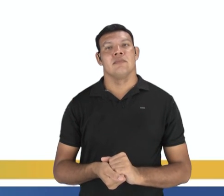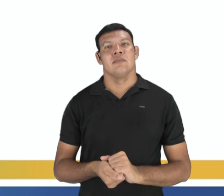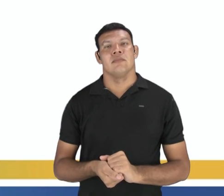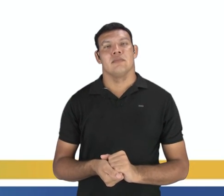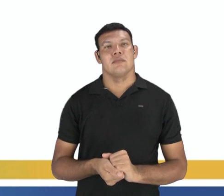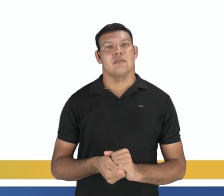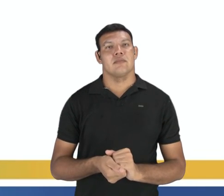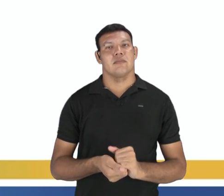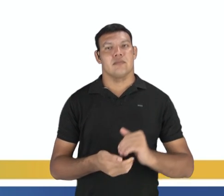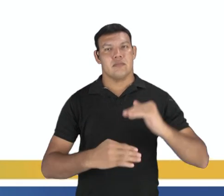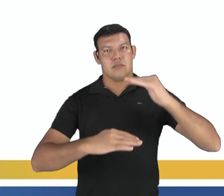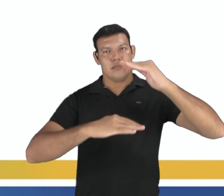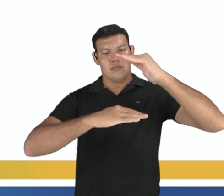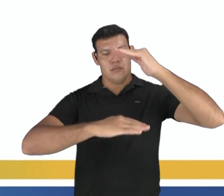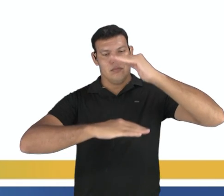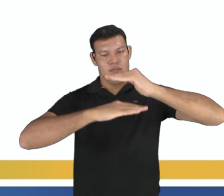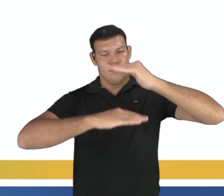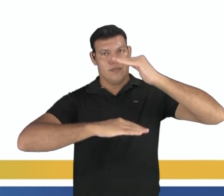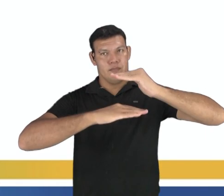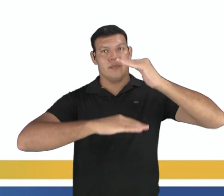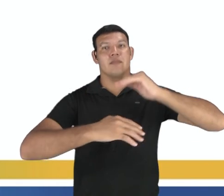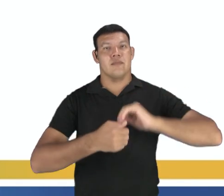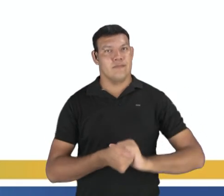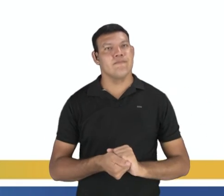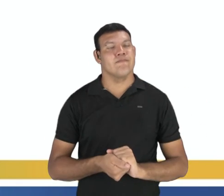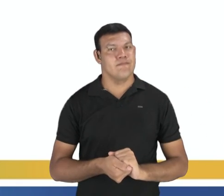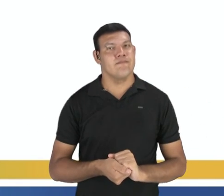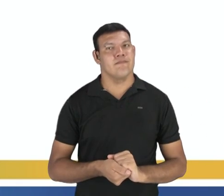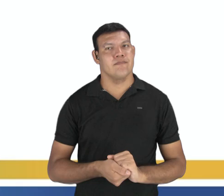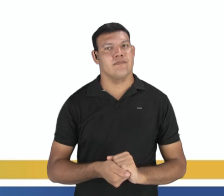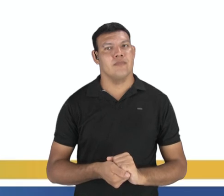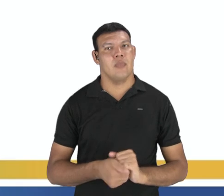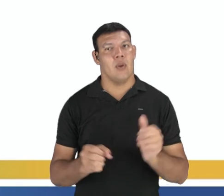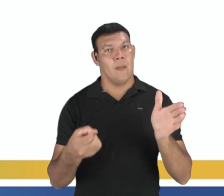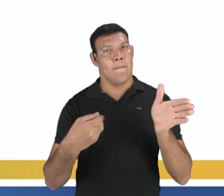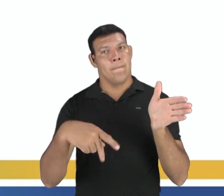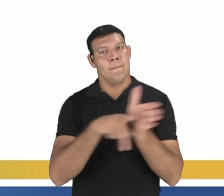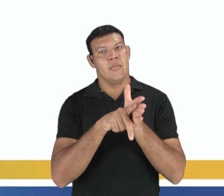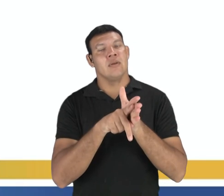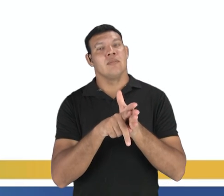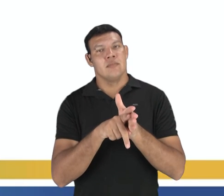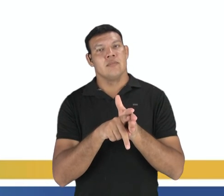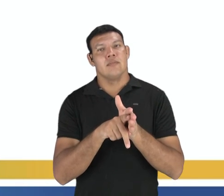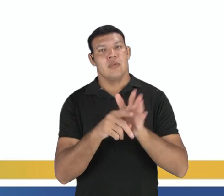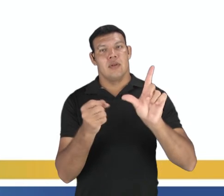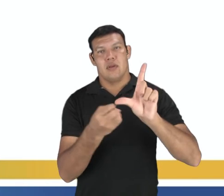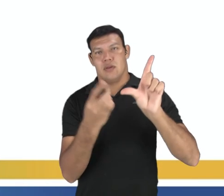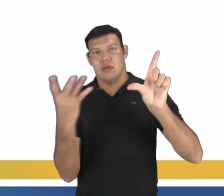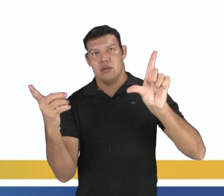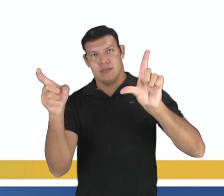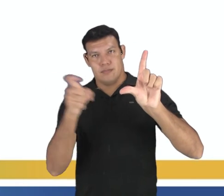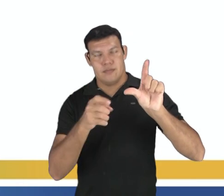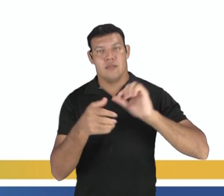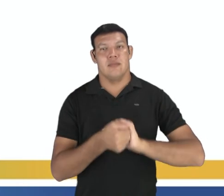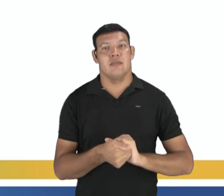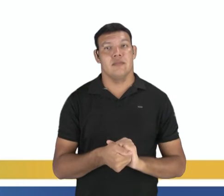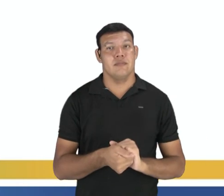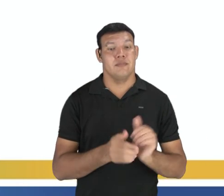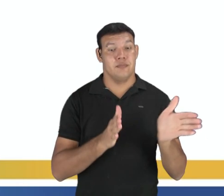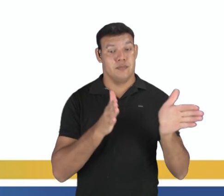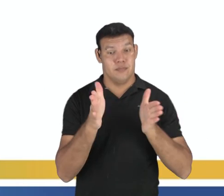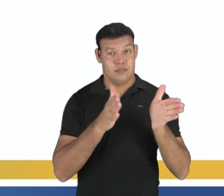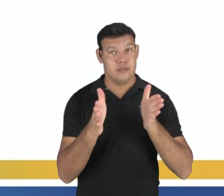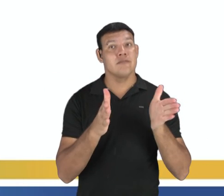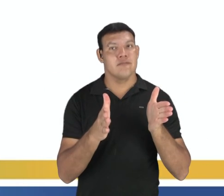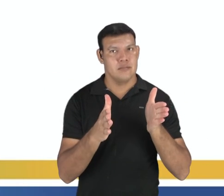soluções para encontrar uma solução que seja favorável ao logaritmo. Então, nesse caso aí, vocês vão perceber que o intervalo